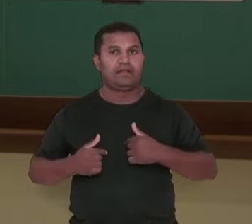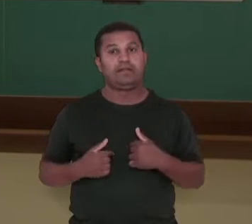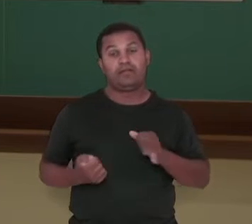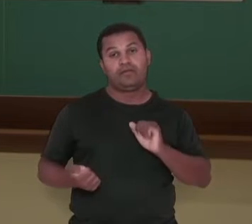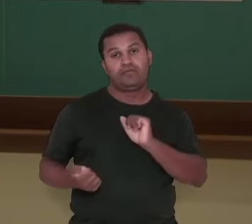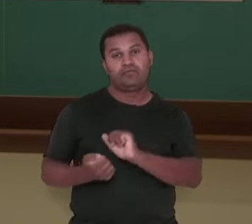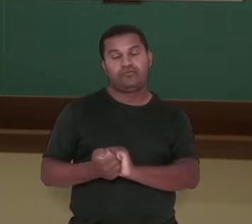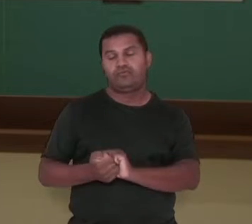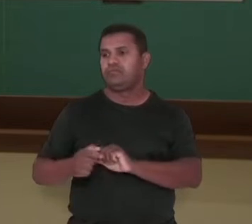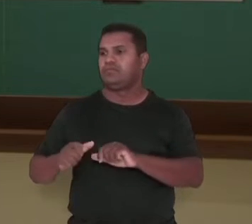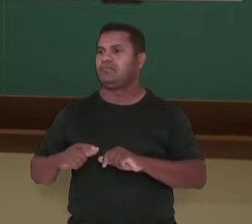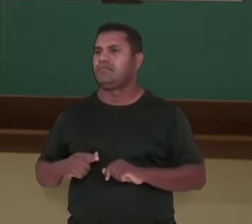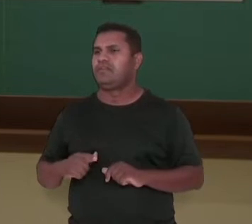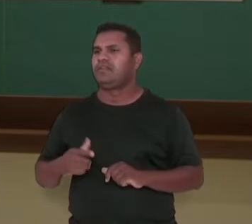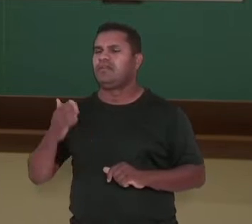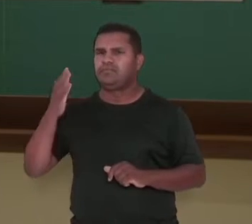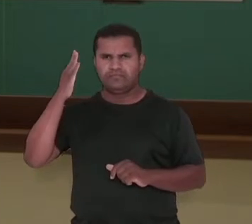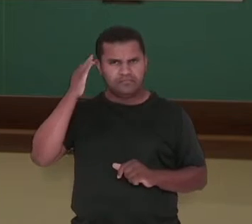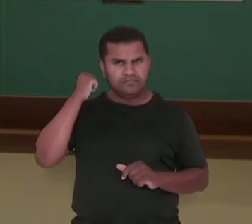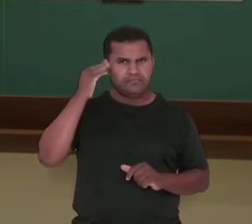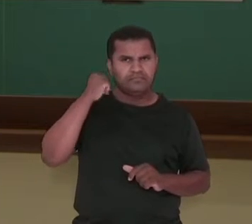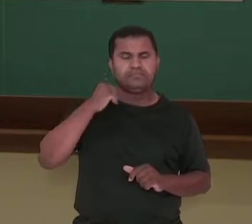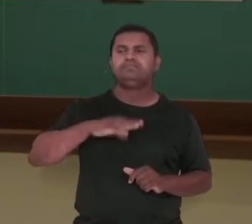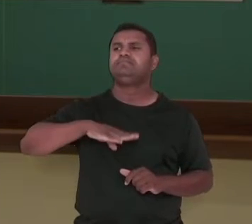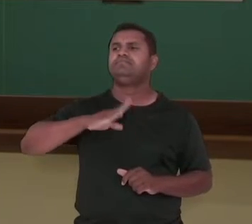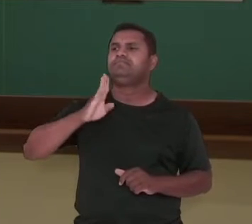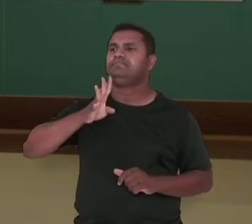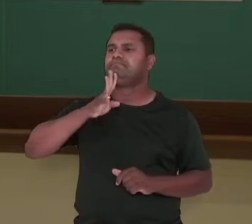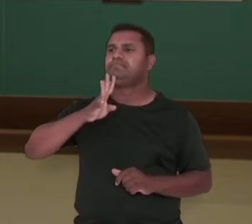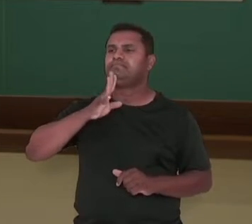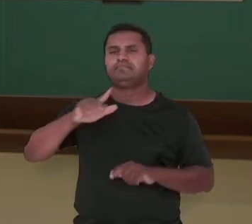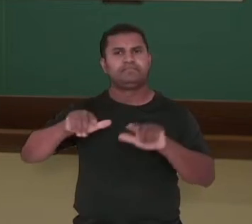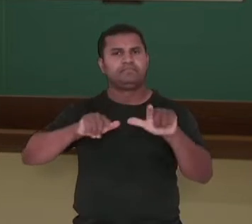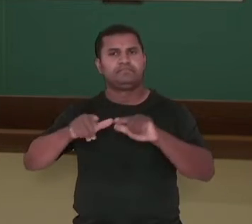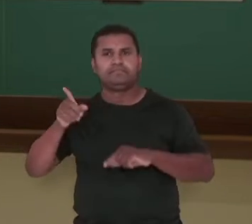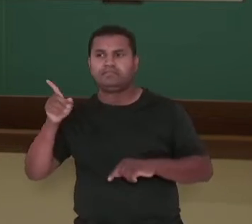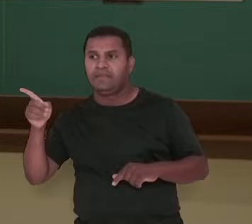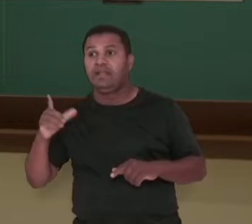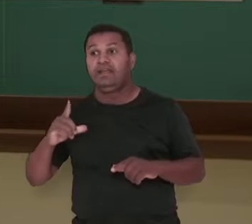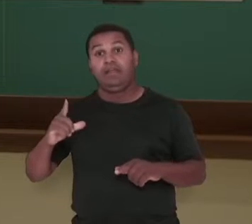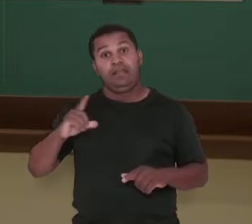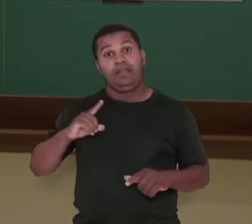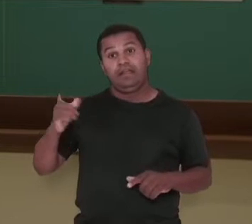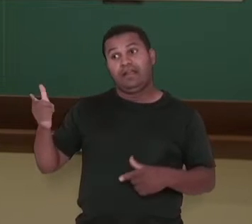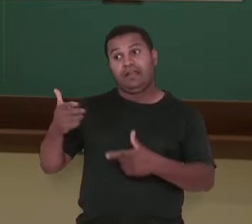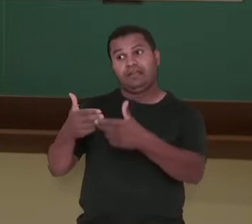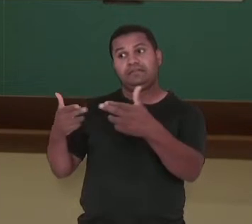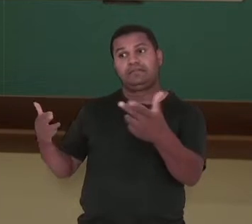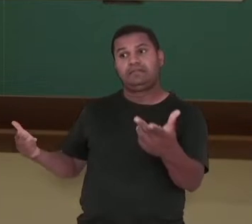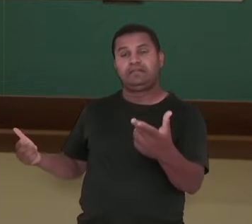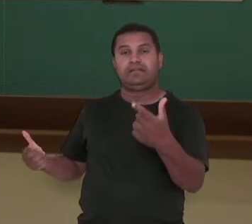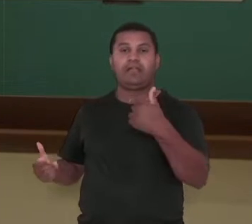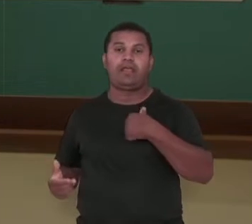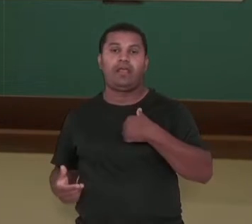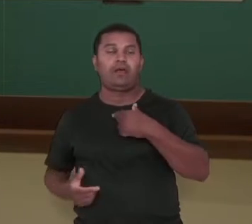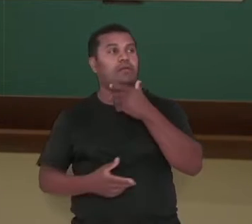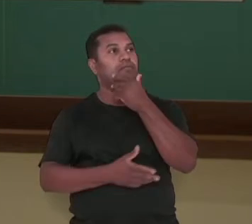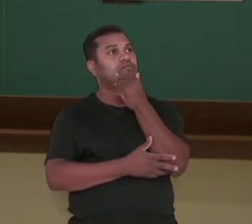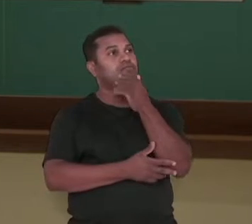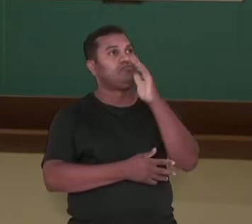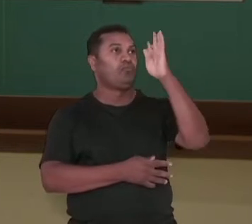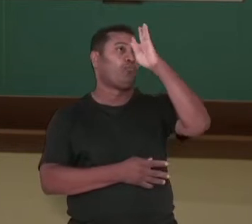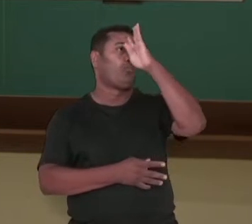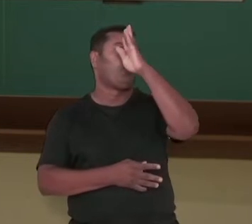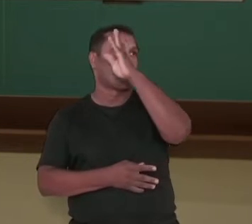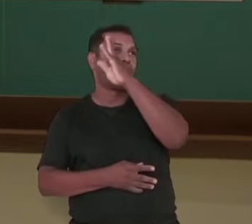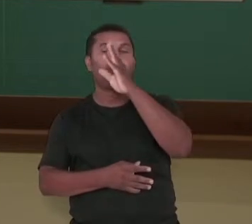atitude. Por exemplo, na vida cotidiana, meu quarto está bagunçado. Eu vou prever que se eu não arrumar